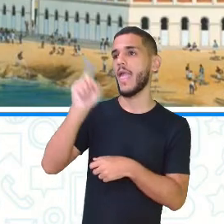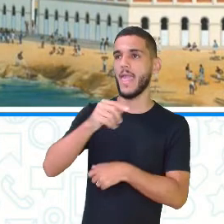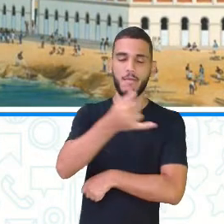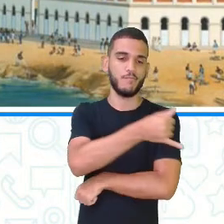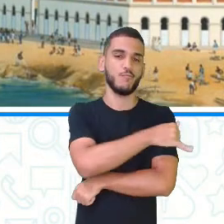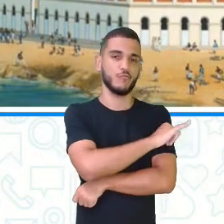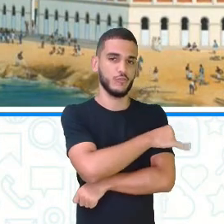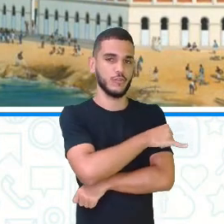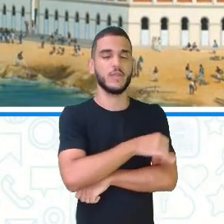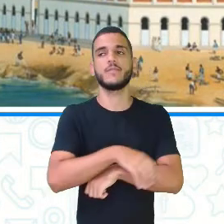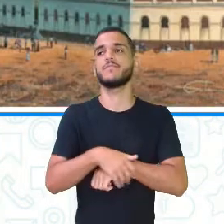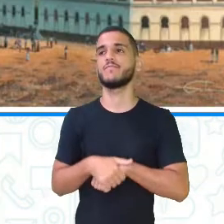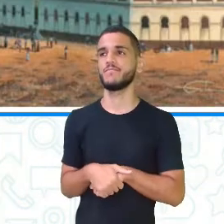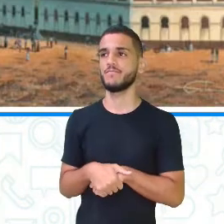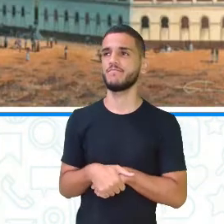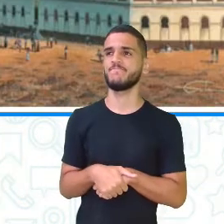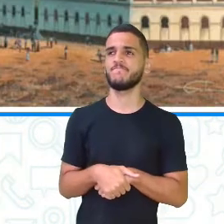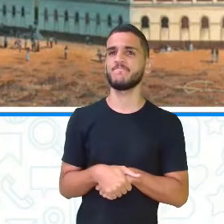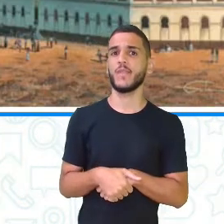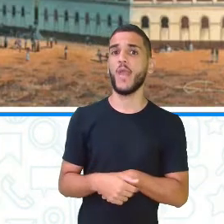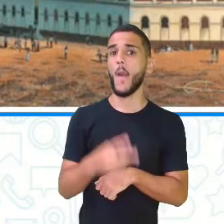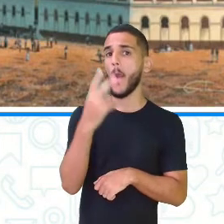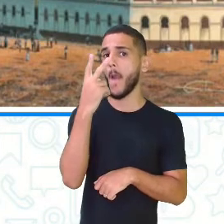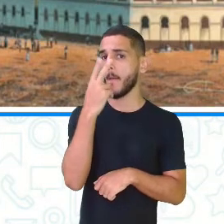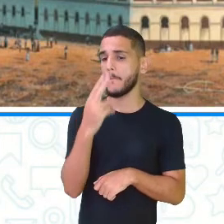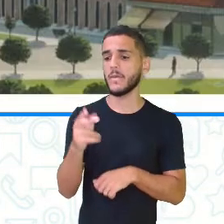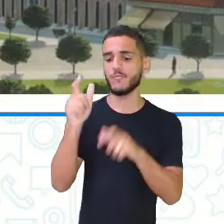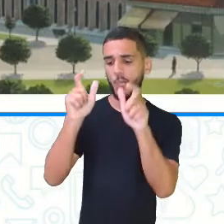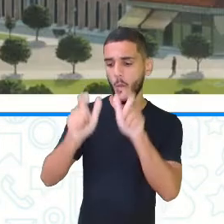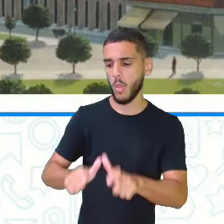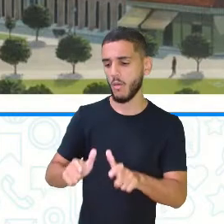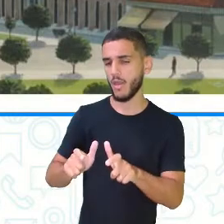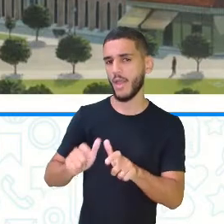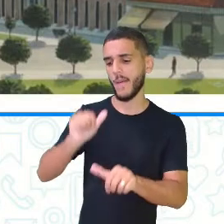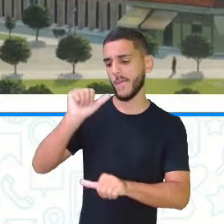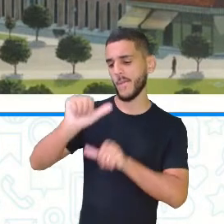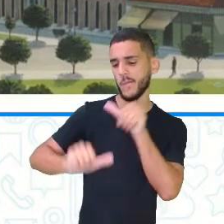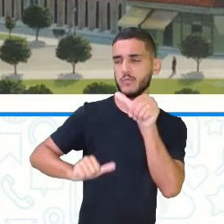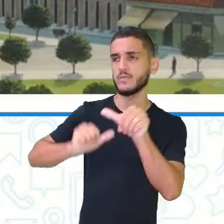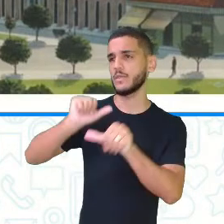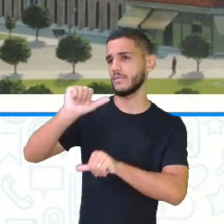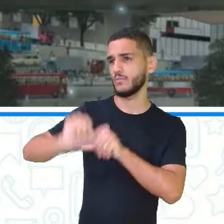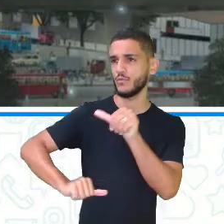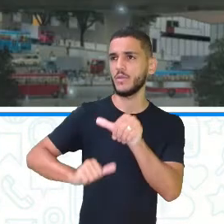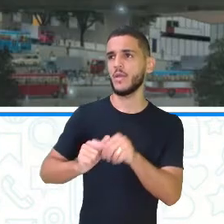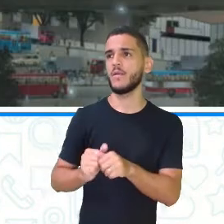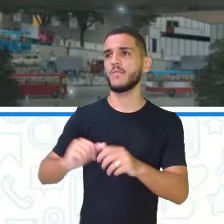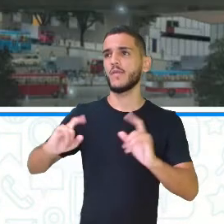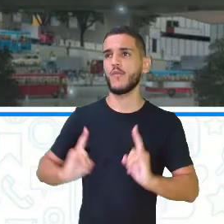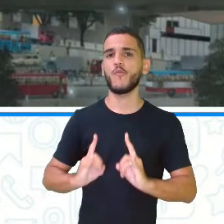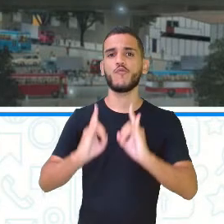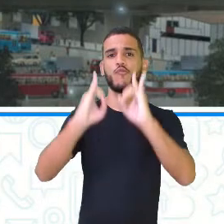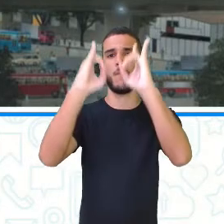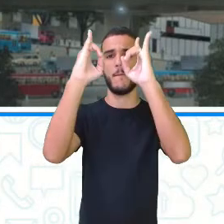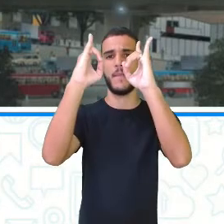E olha só como o mesmo local vai se modificando e os prédios vão evoluindo, vão